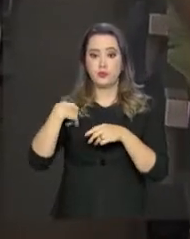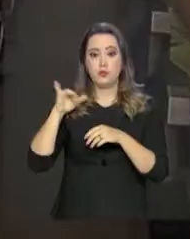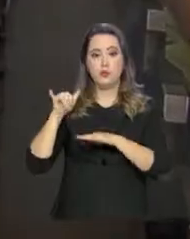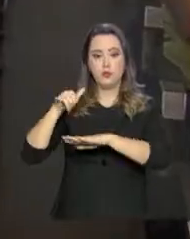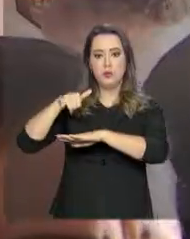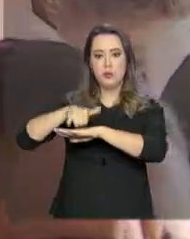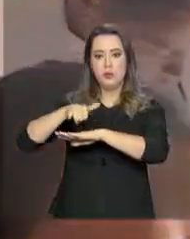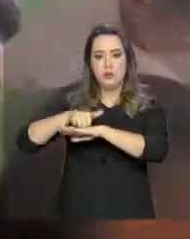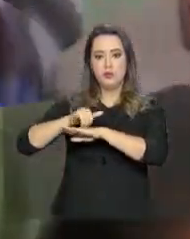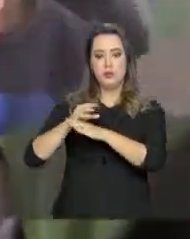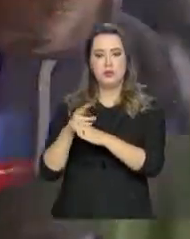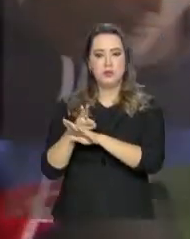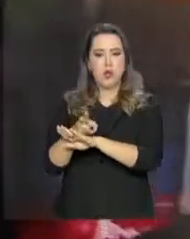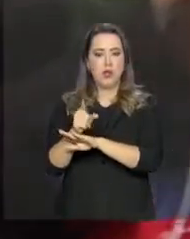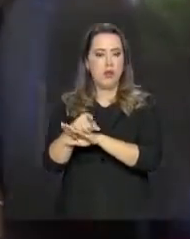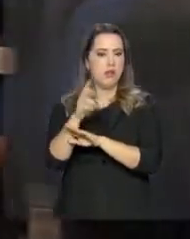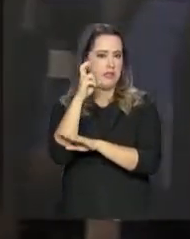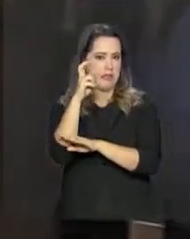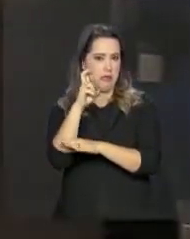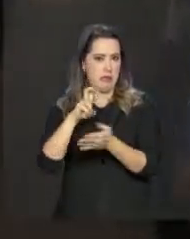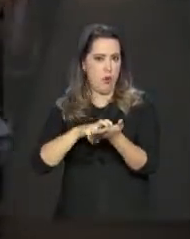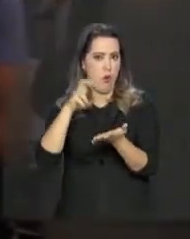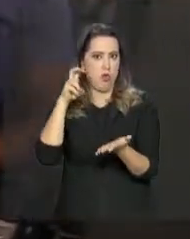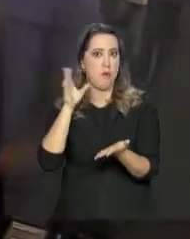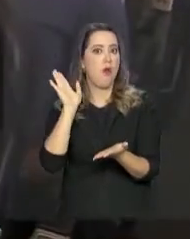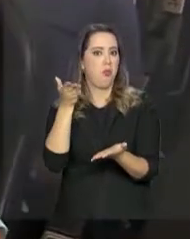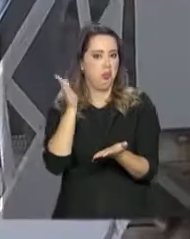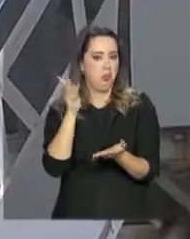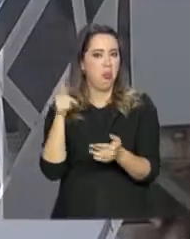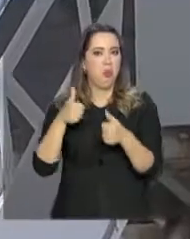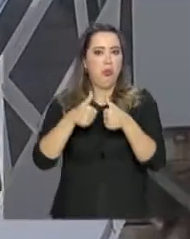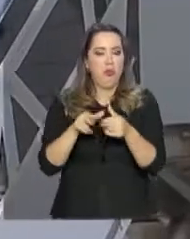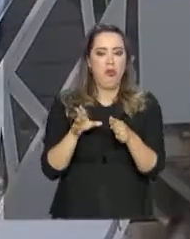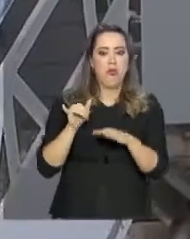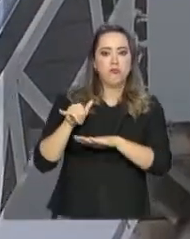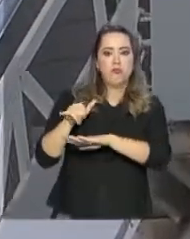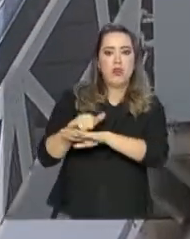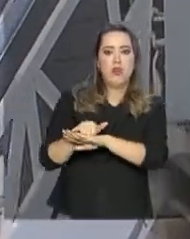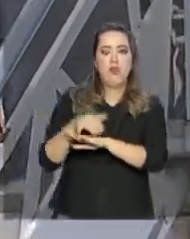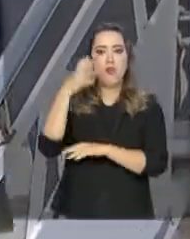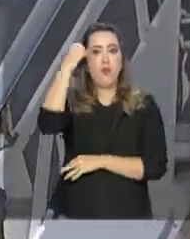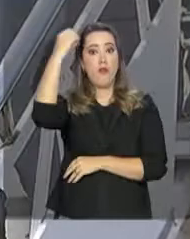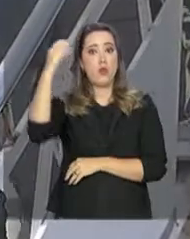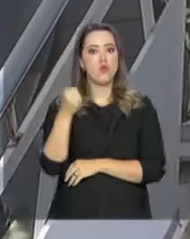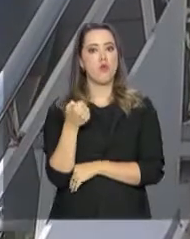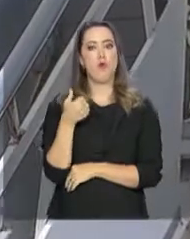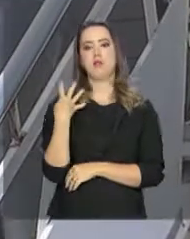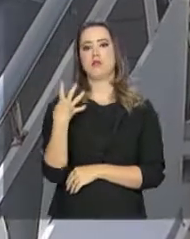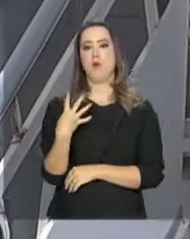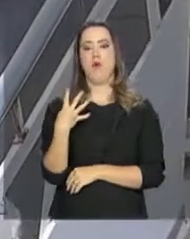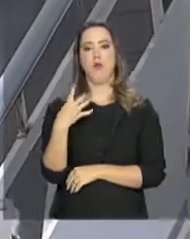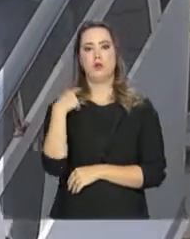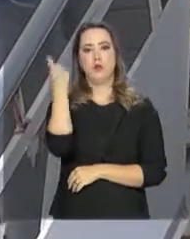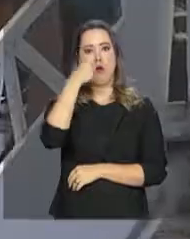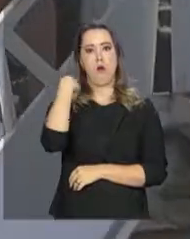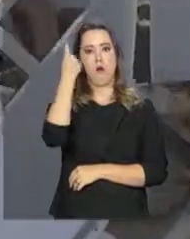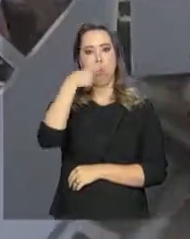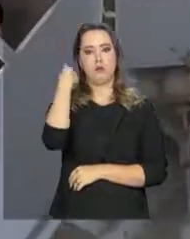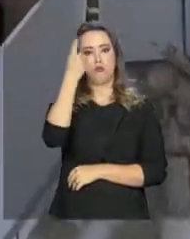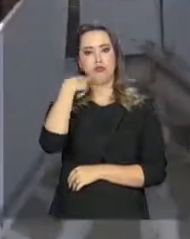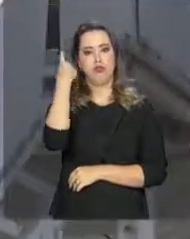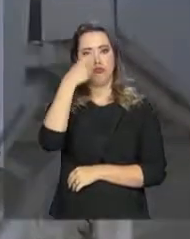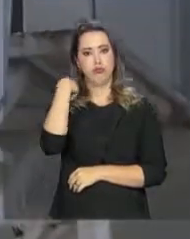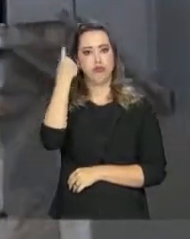na madrugada, por volta de 5 horas da manhã dessa terça-feira, para um voo de quase 4 horas até Recife, em Pernambuco. De